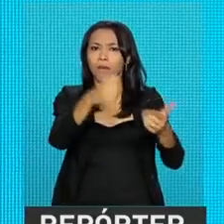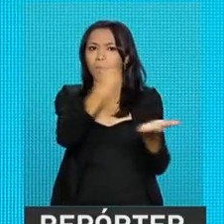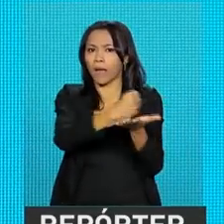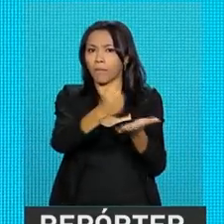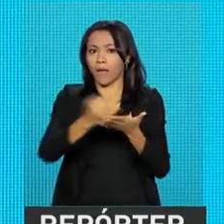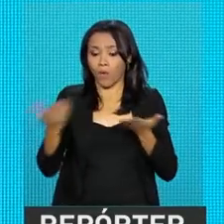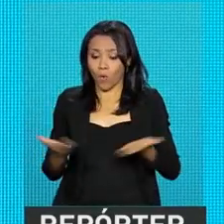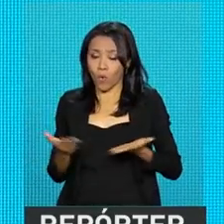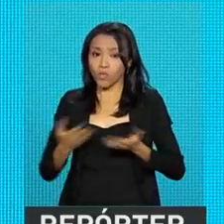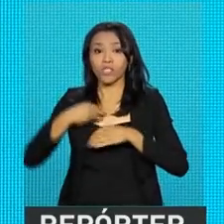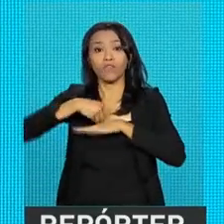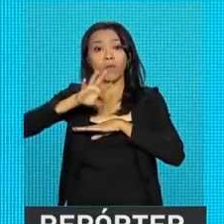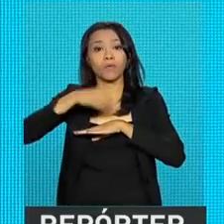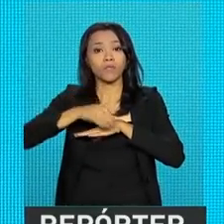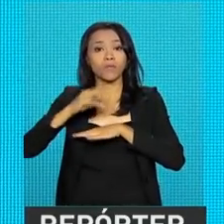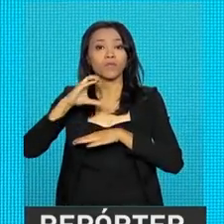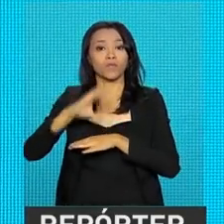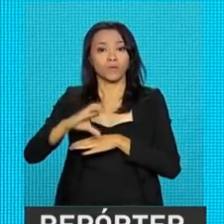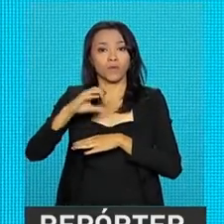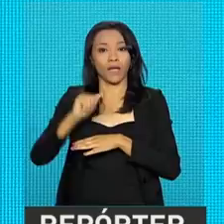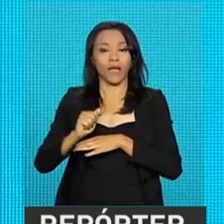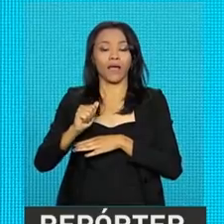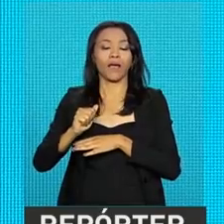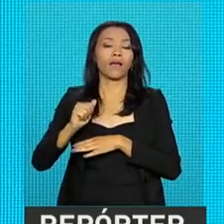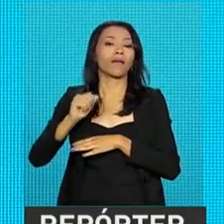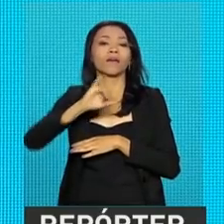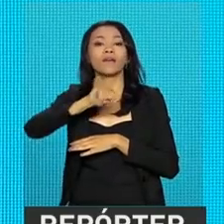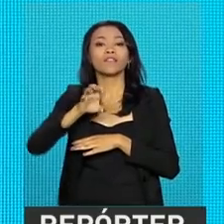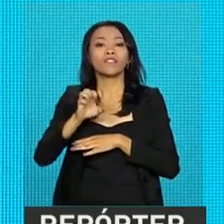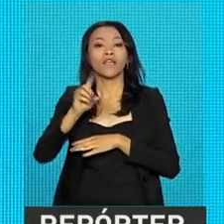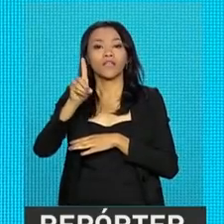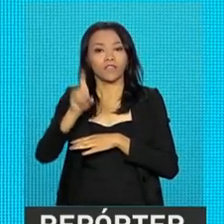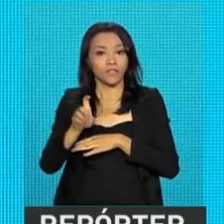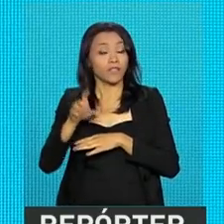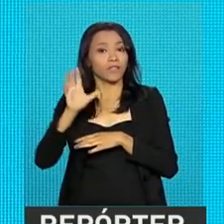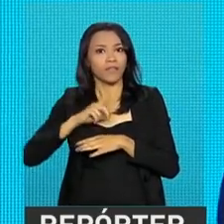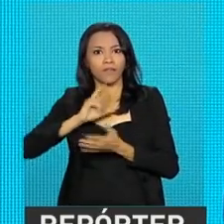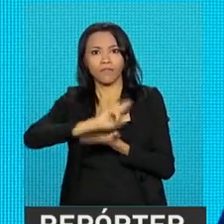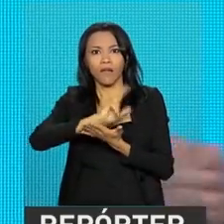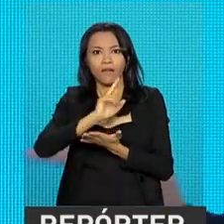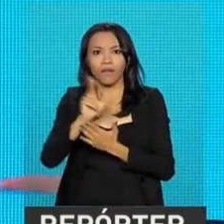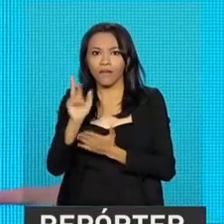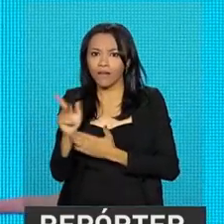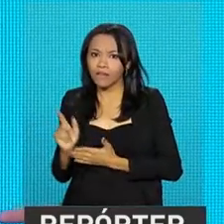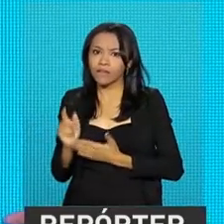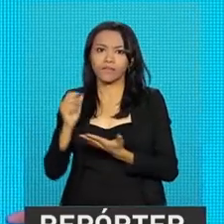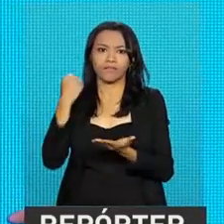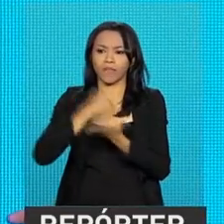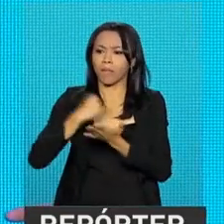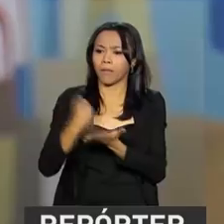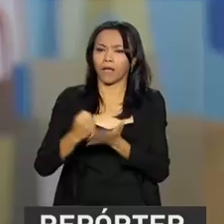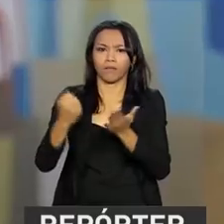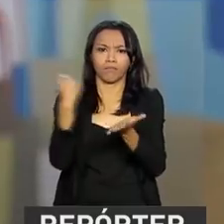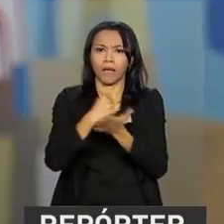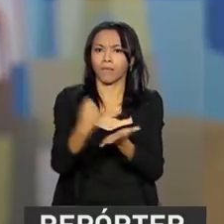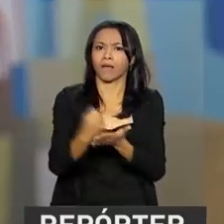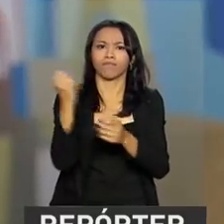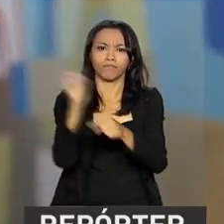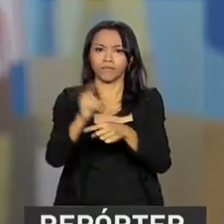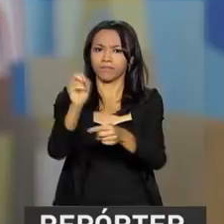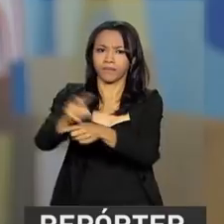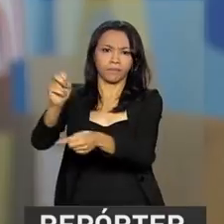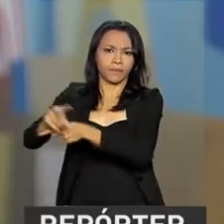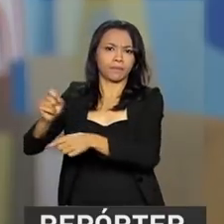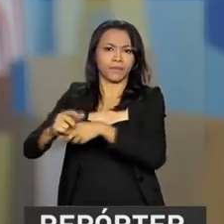caged já revelam mais de 200 tantos mil carteiras assinadas neste trimestre diante